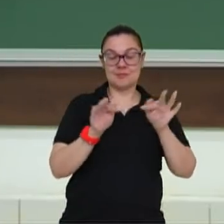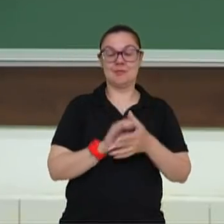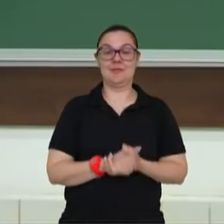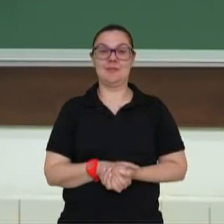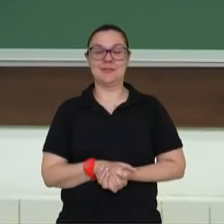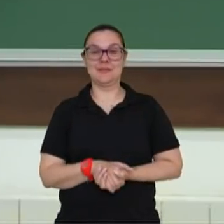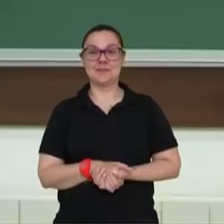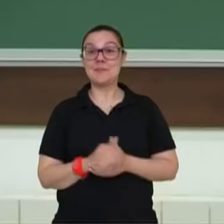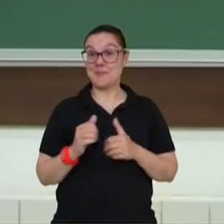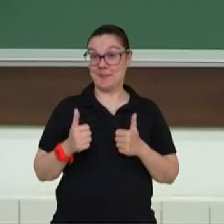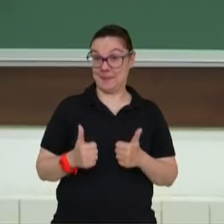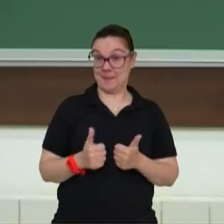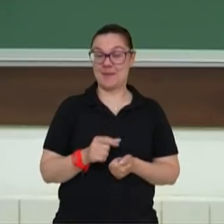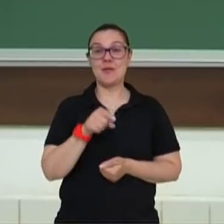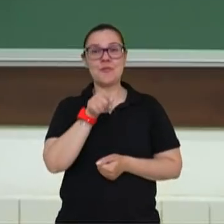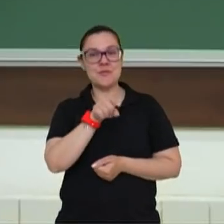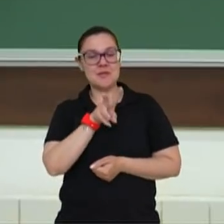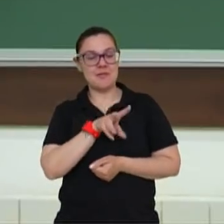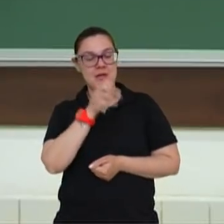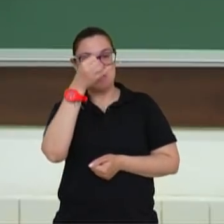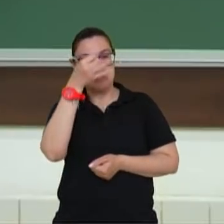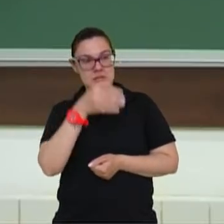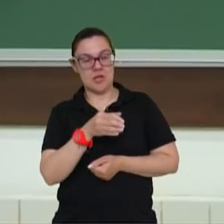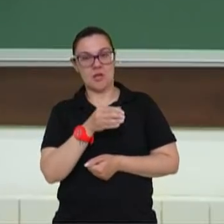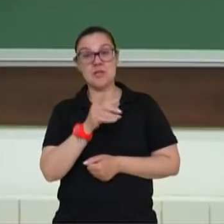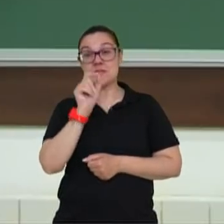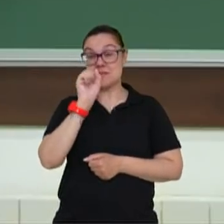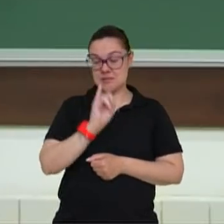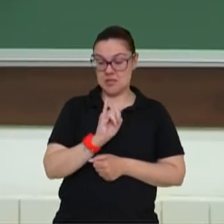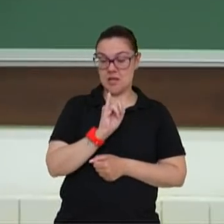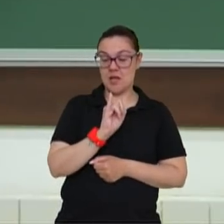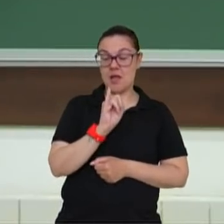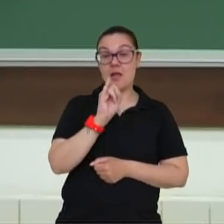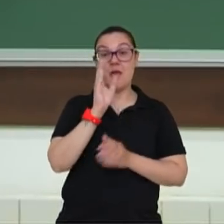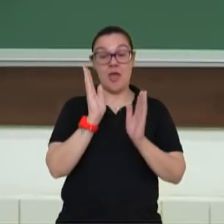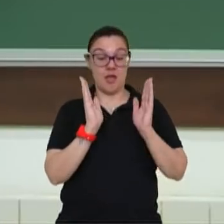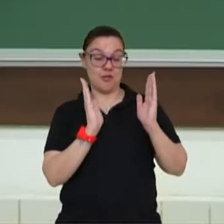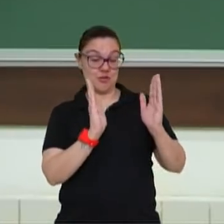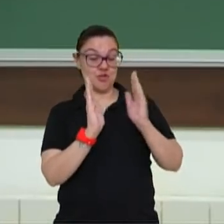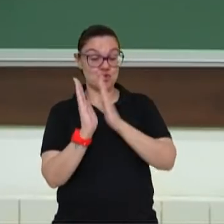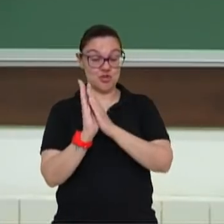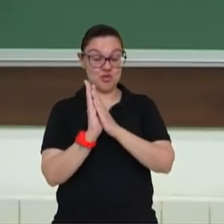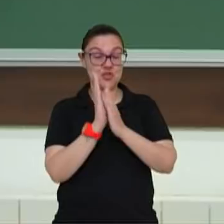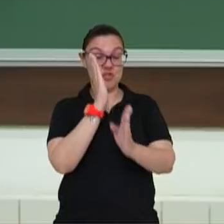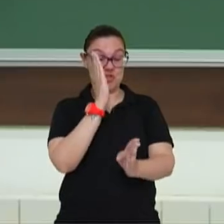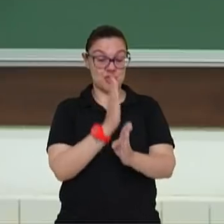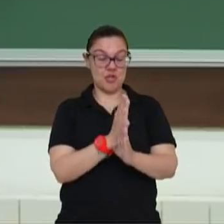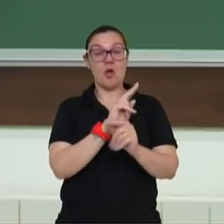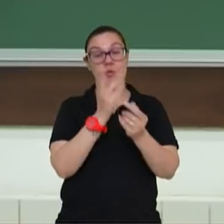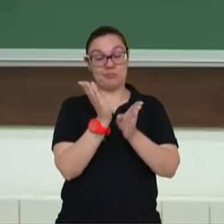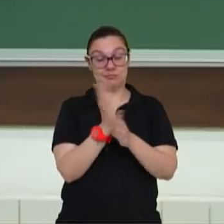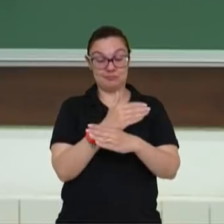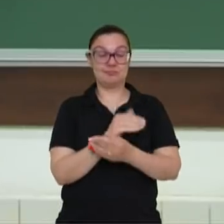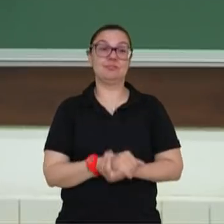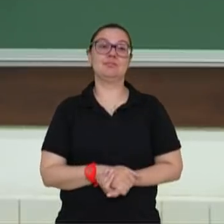o seu complemento. Você vai dizer se é objeto direto ou objeto indireto.